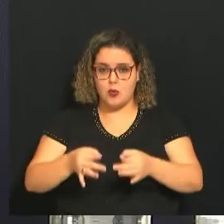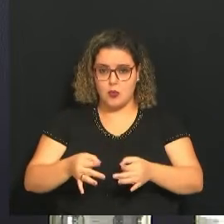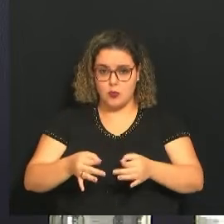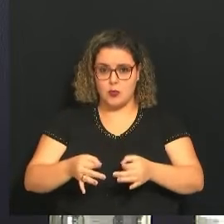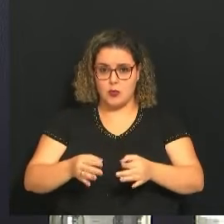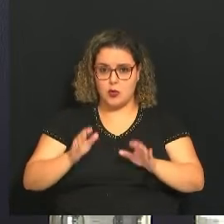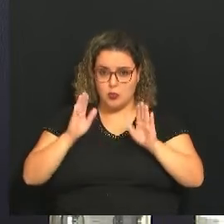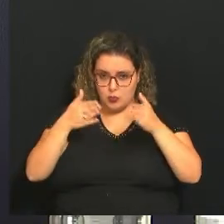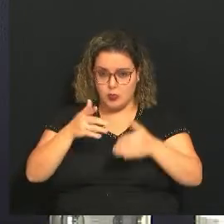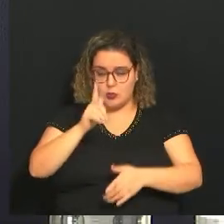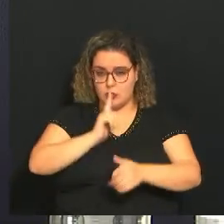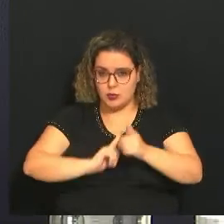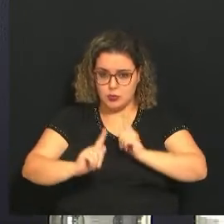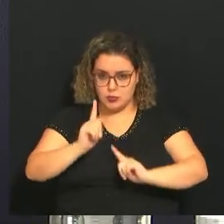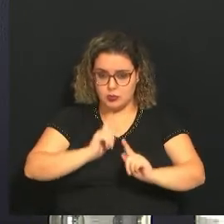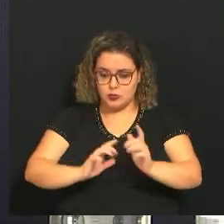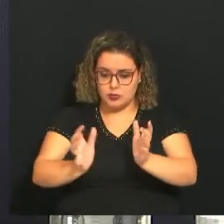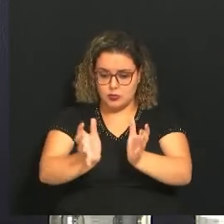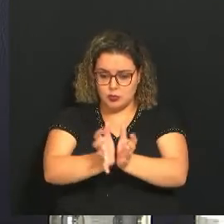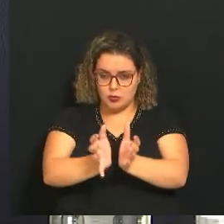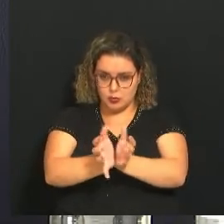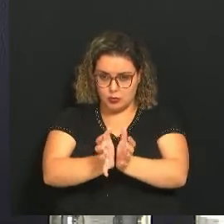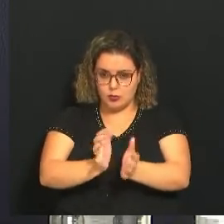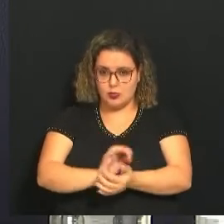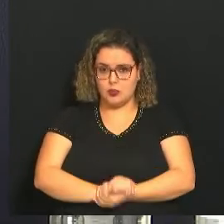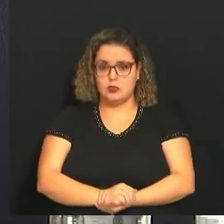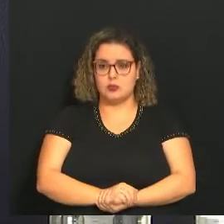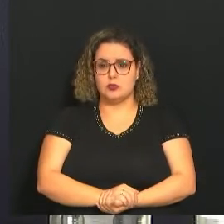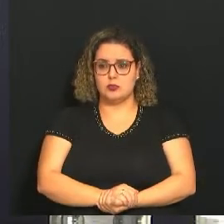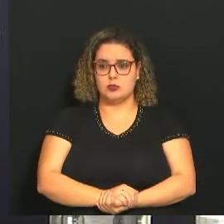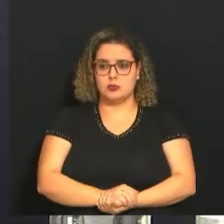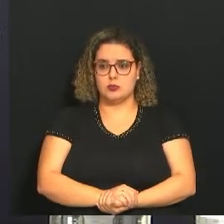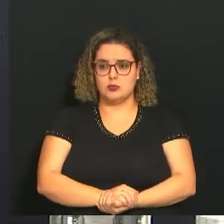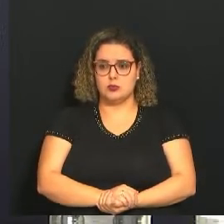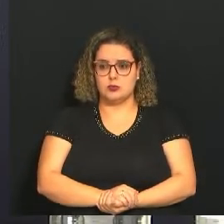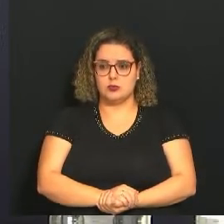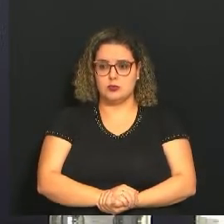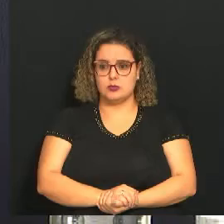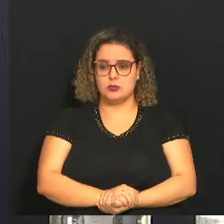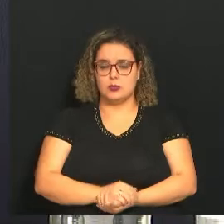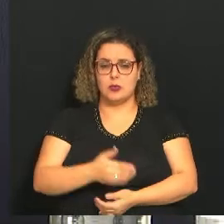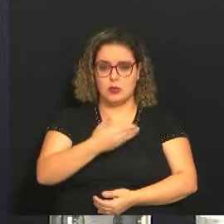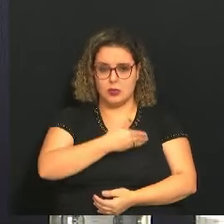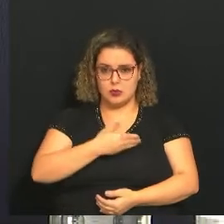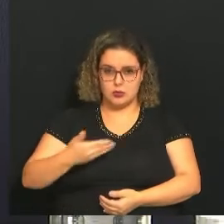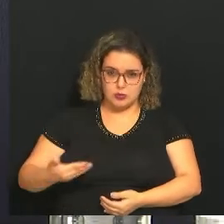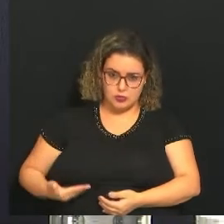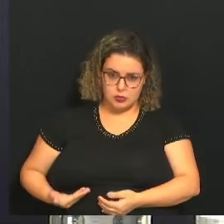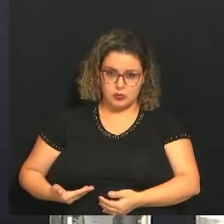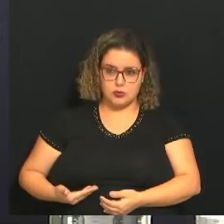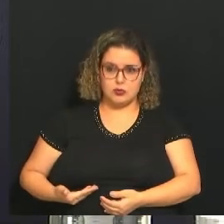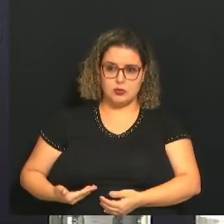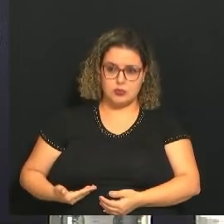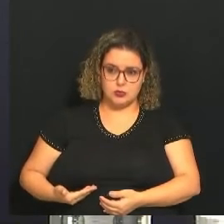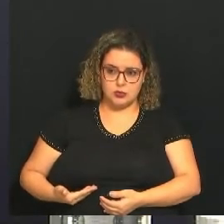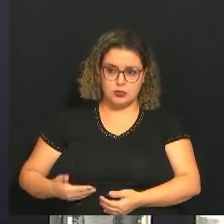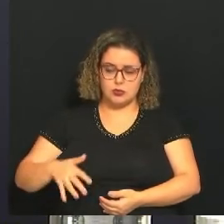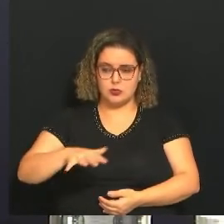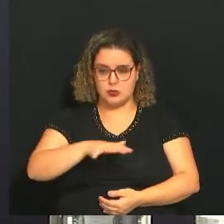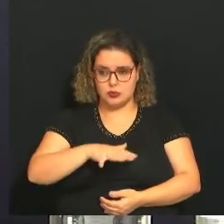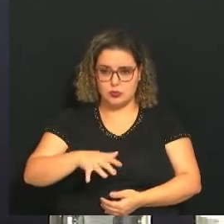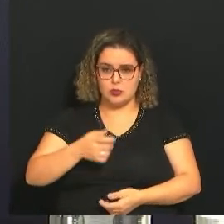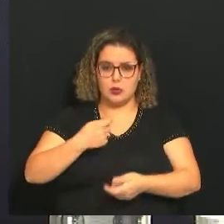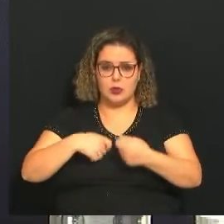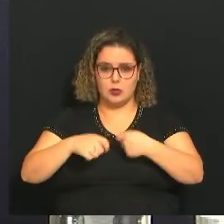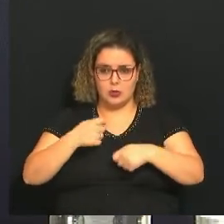né? Que é um comitê formado ali por alguns agentes do governo, secretário de administração,